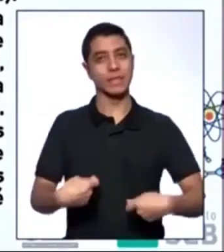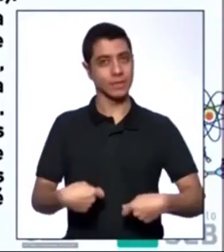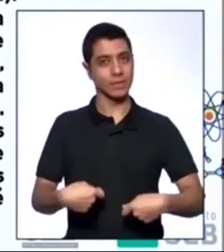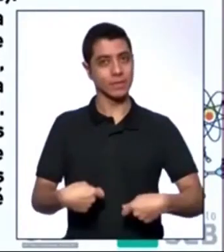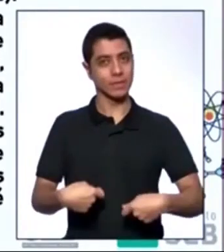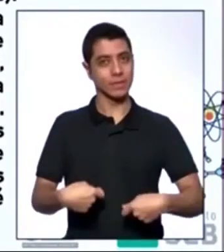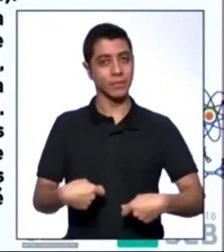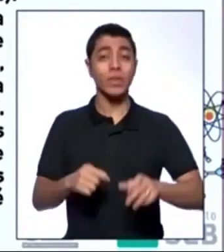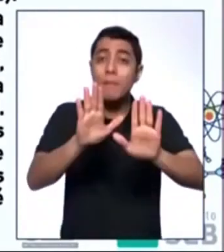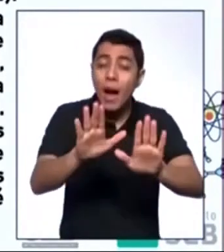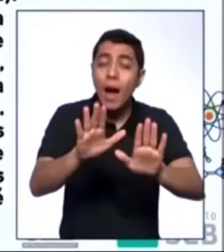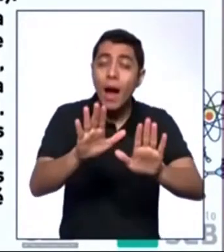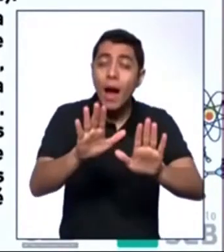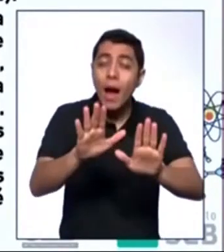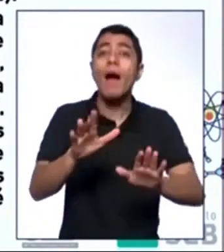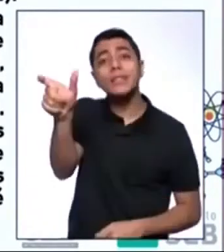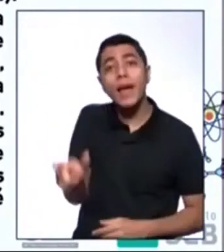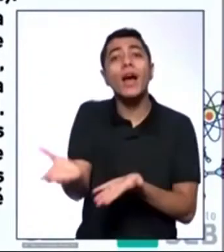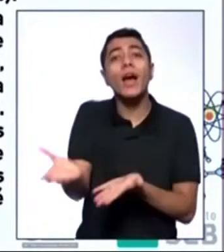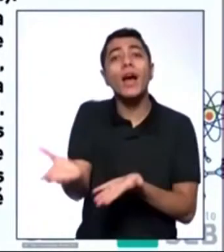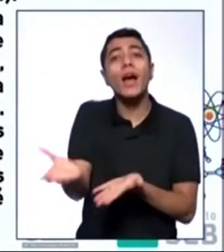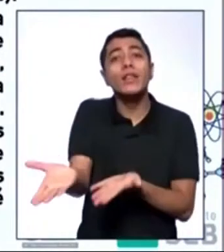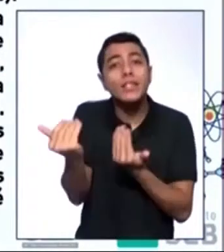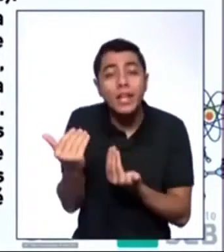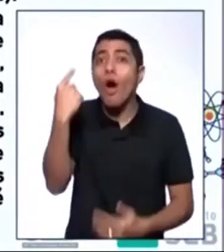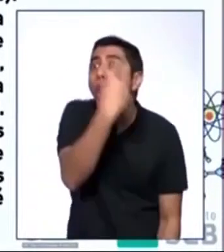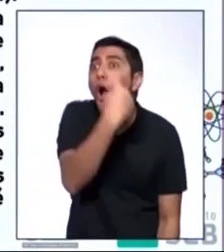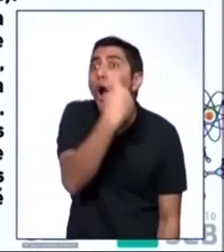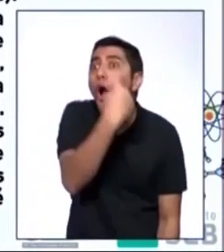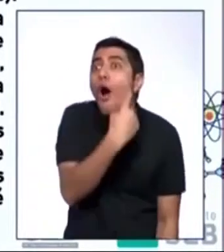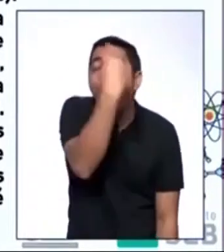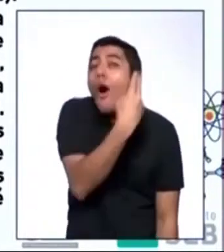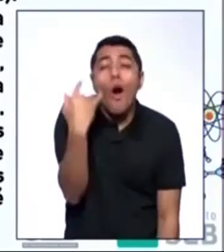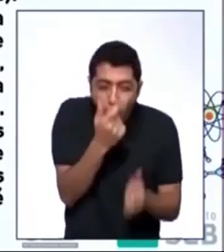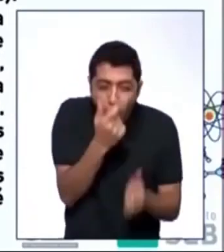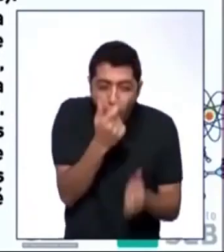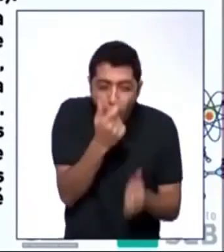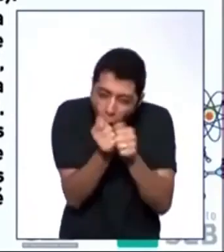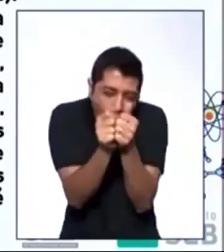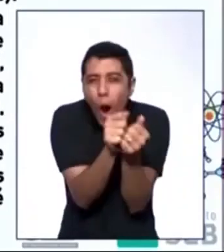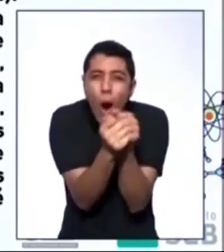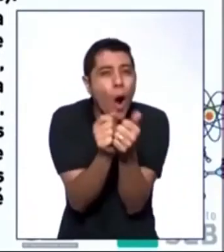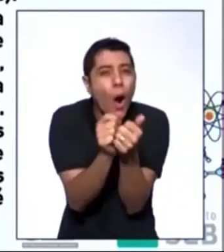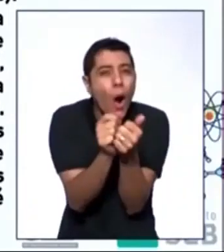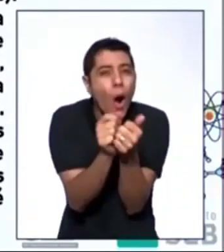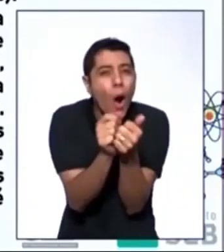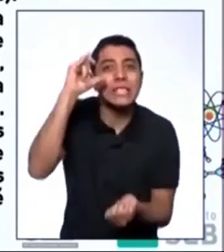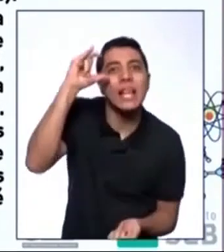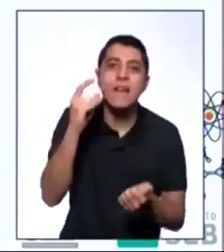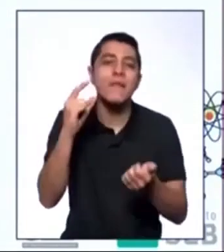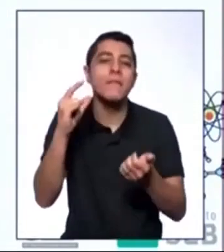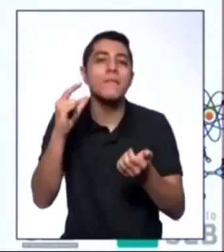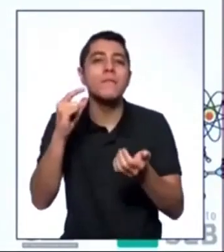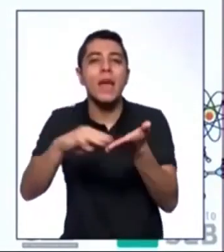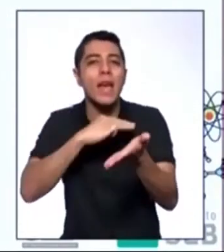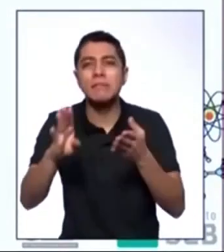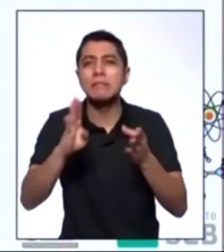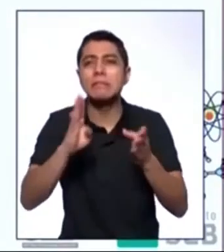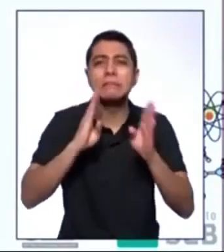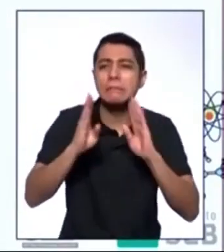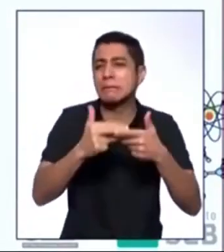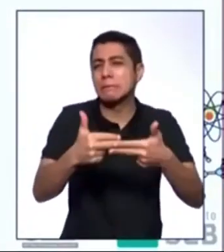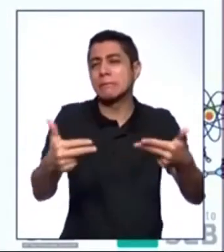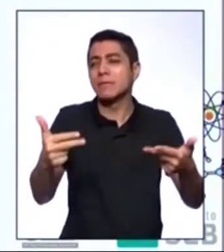nem um louco no Instant Messenger e chats da vida, é fácil virar a chavinha. No cérebro